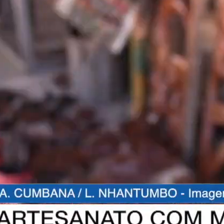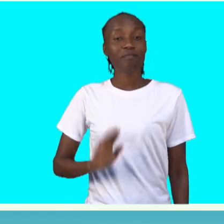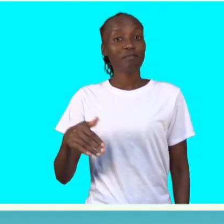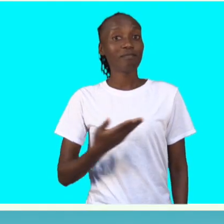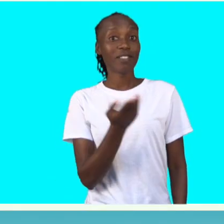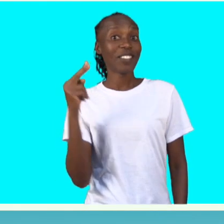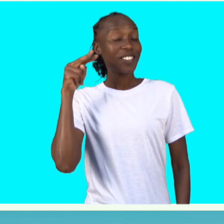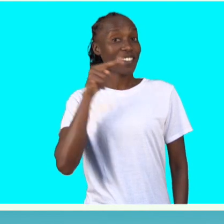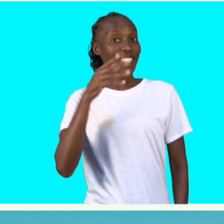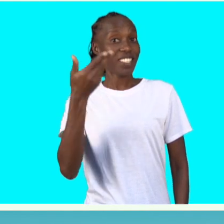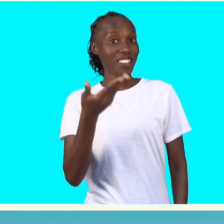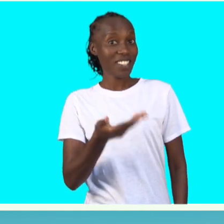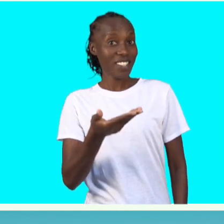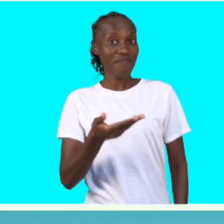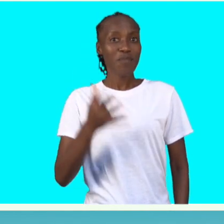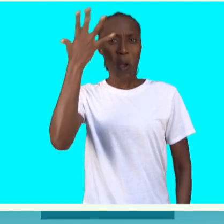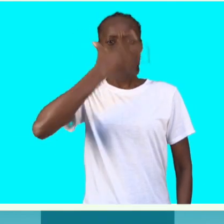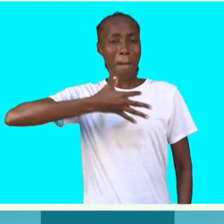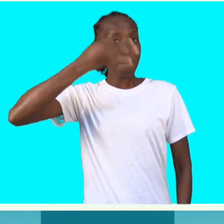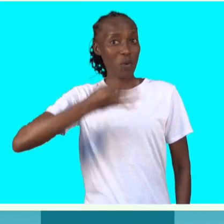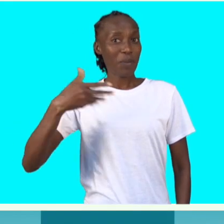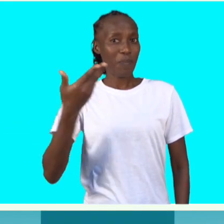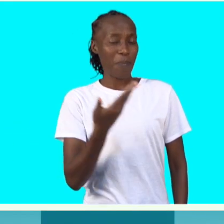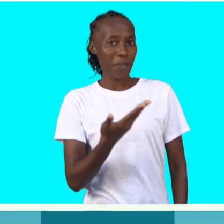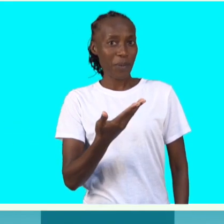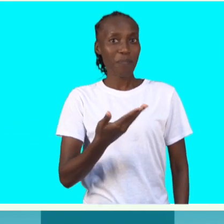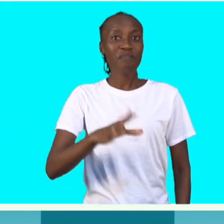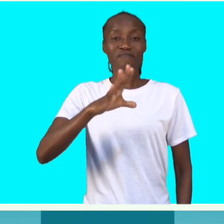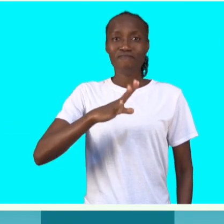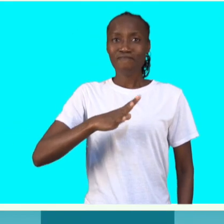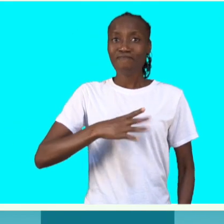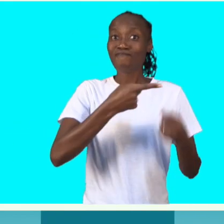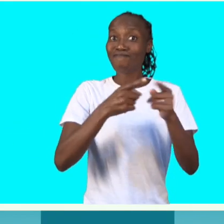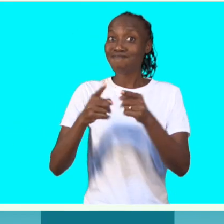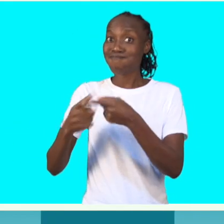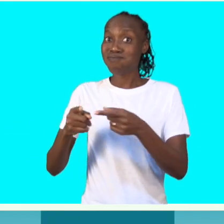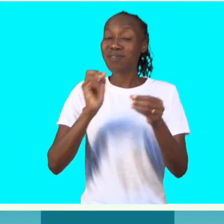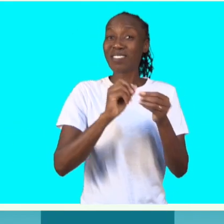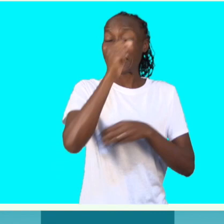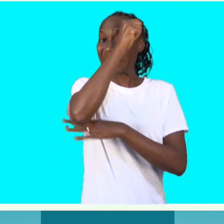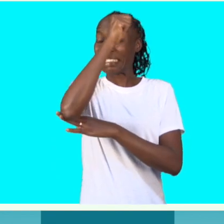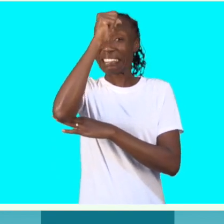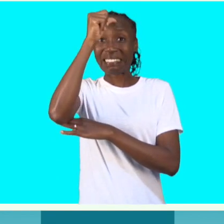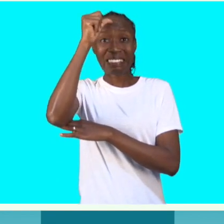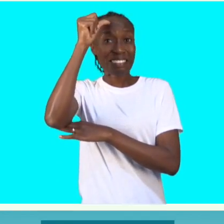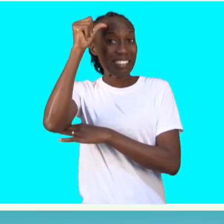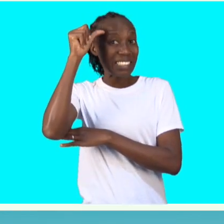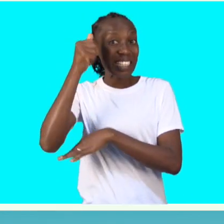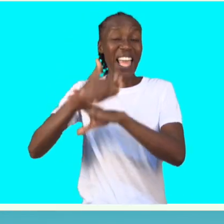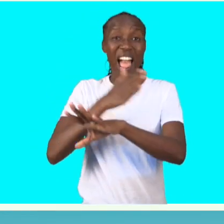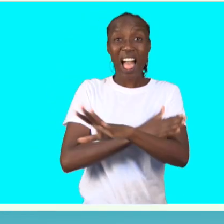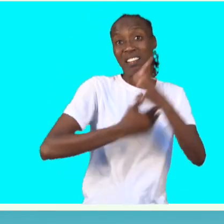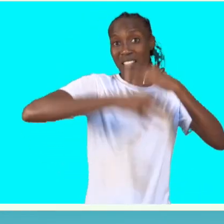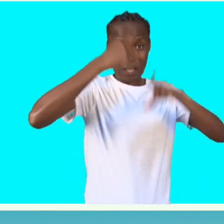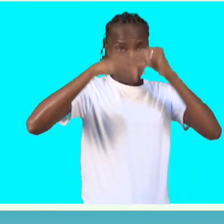O que vocês veem aqui, bonito que está e tudo, passamos por uma série de dificuldades para que aprontemos as